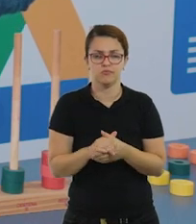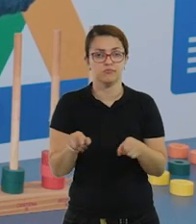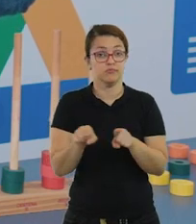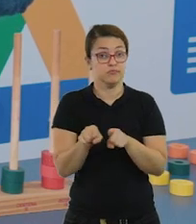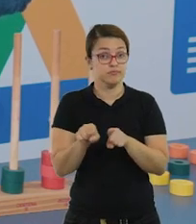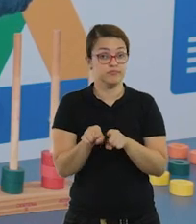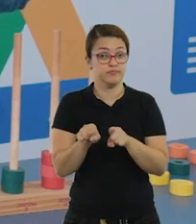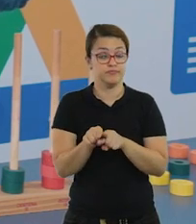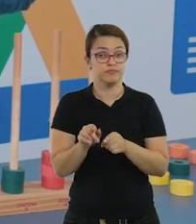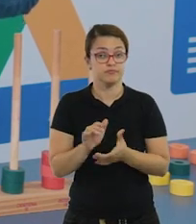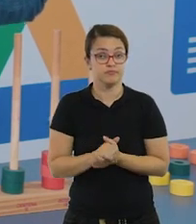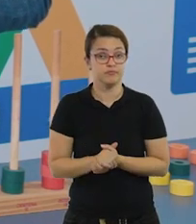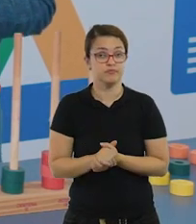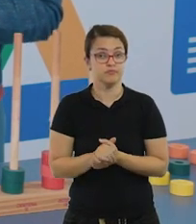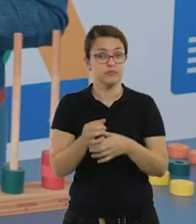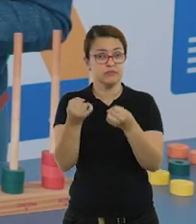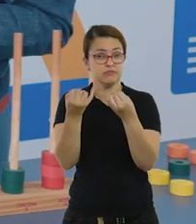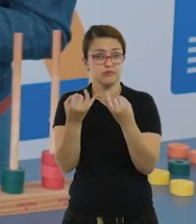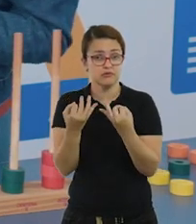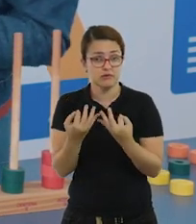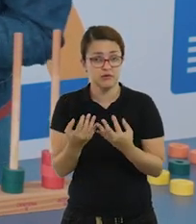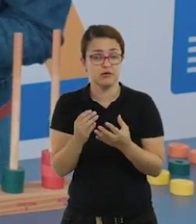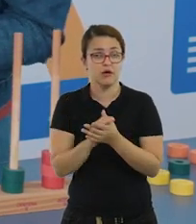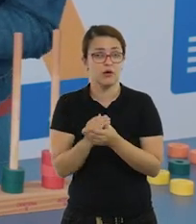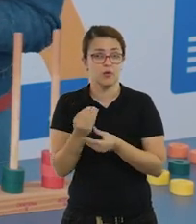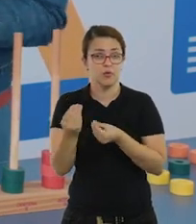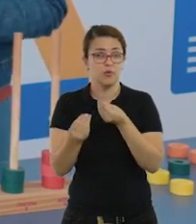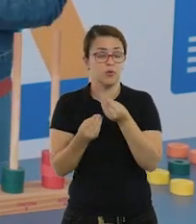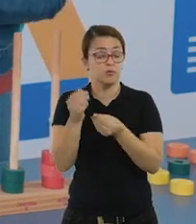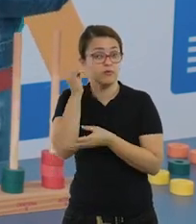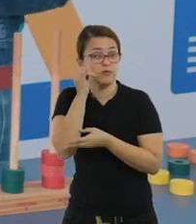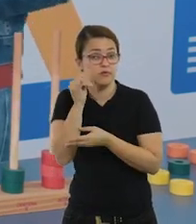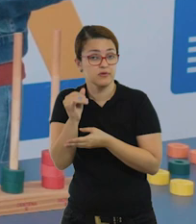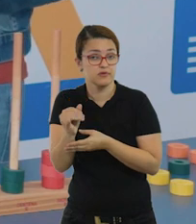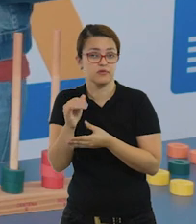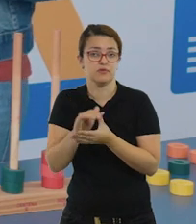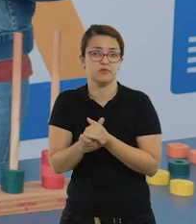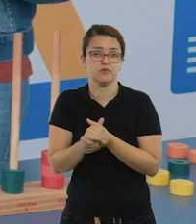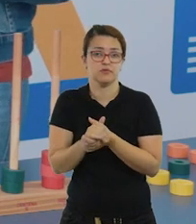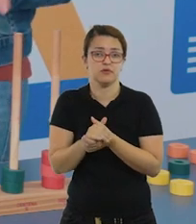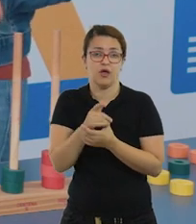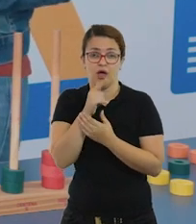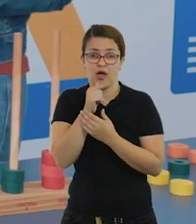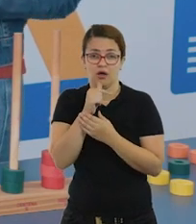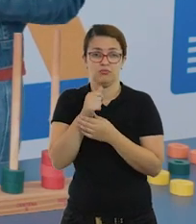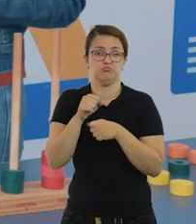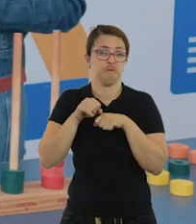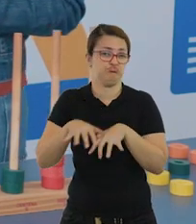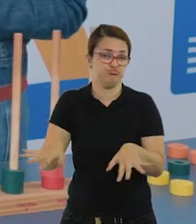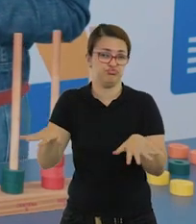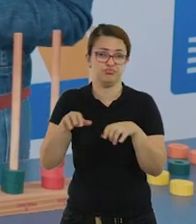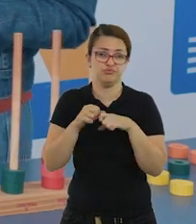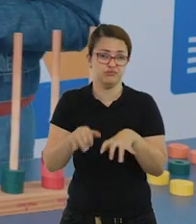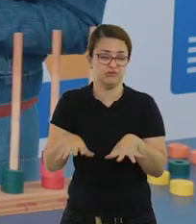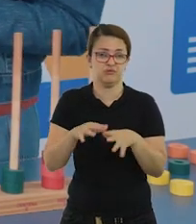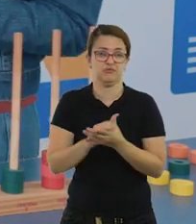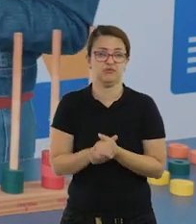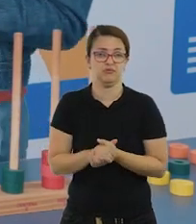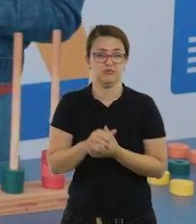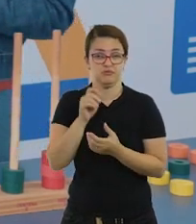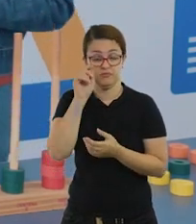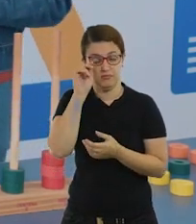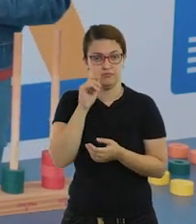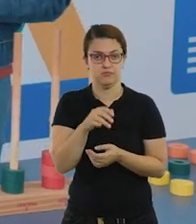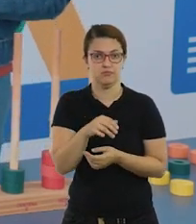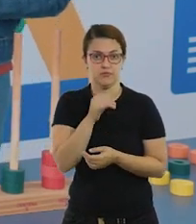a atividade também pede para vocês falarem medidas que devem ser tomadas para evitar o desperdício da água. Então, eu coloquei uma